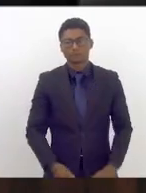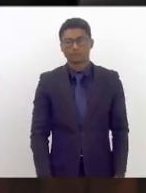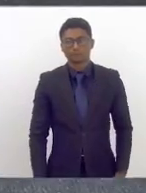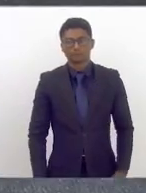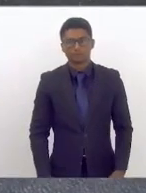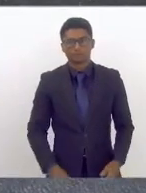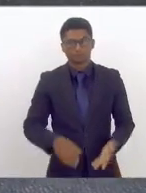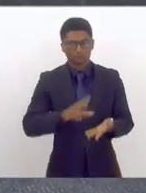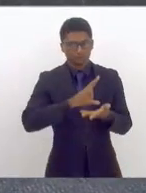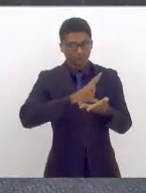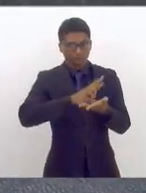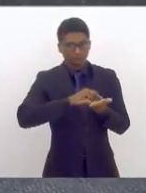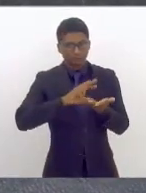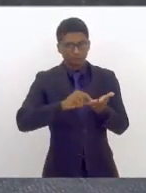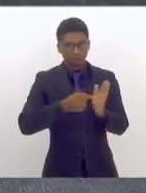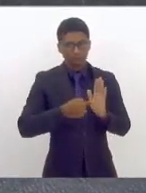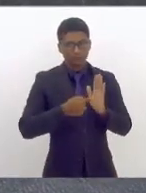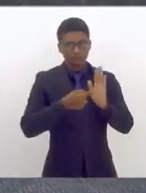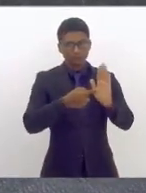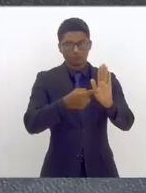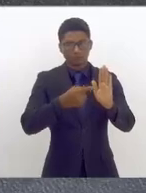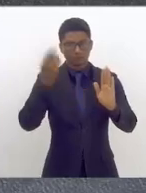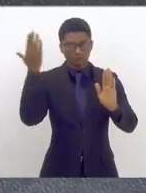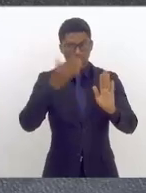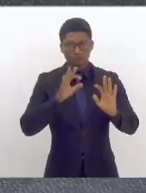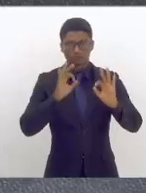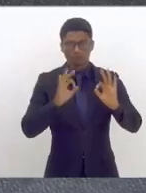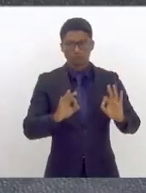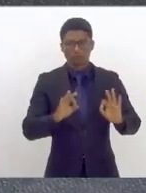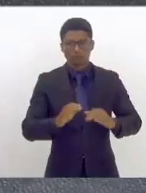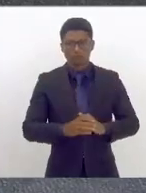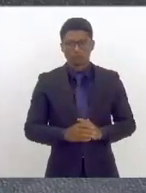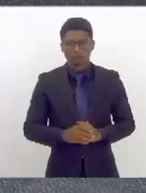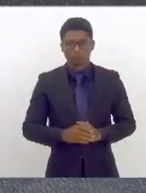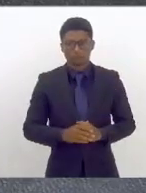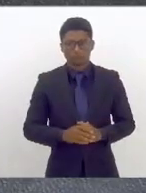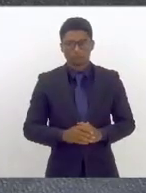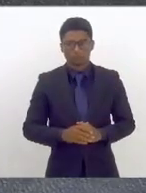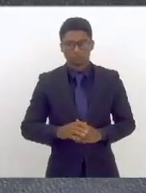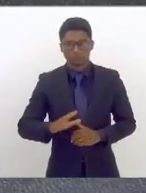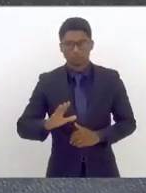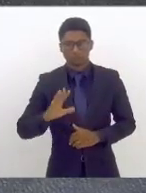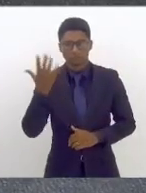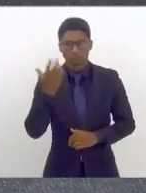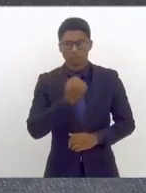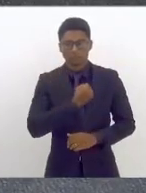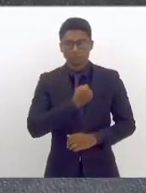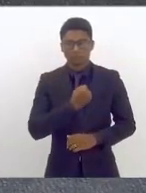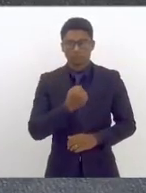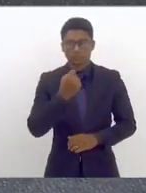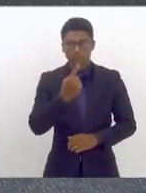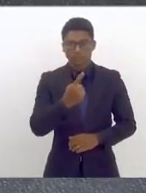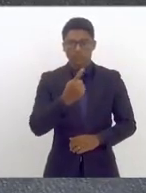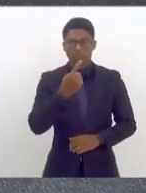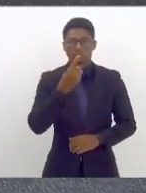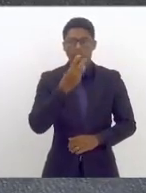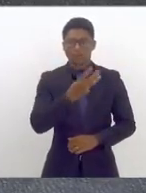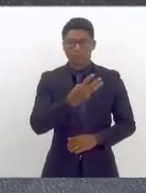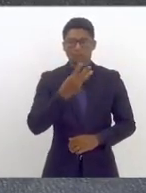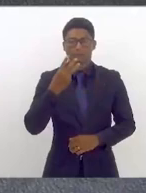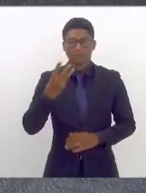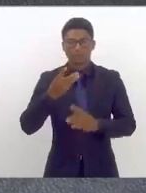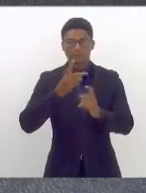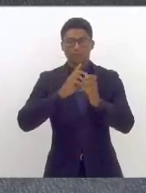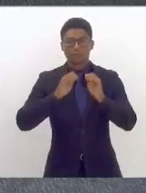a ata reflete com exatidão ocorrido na centésima trigésima terceira